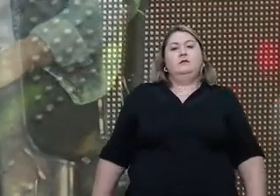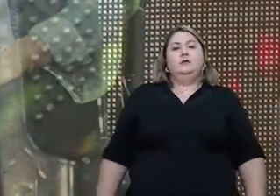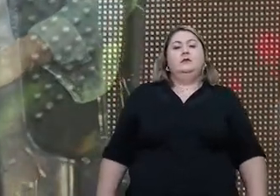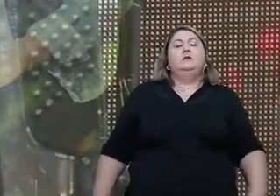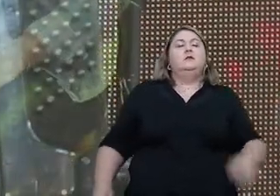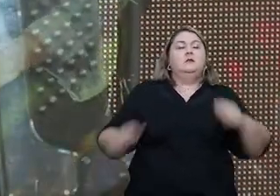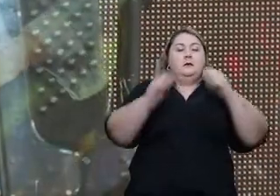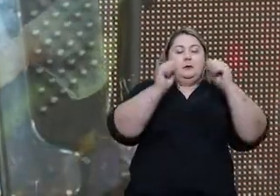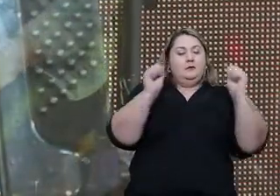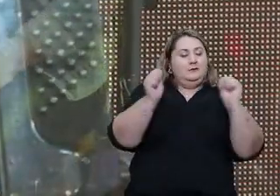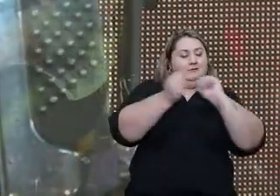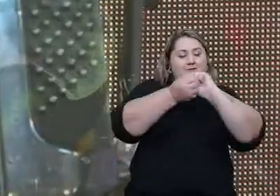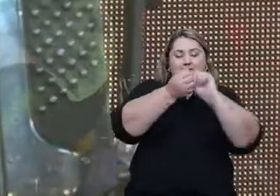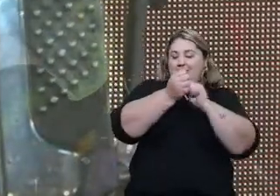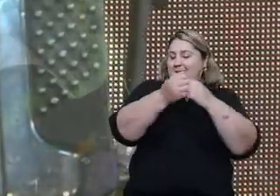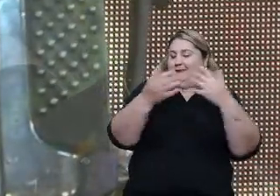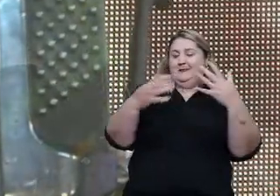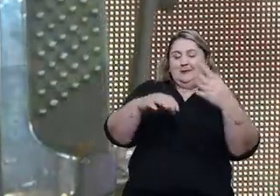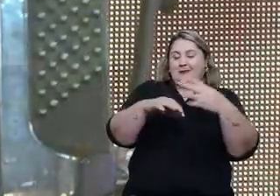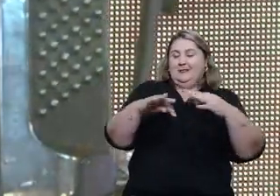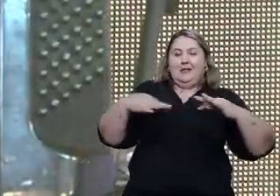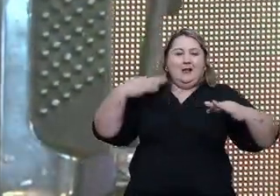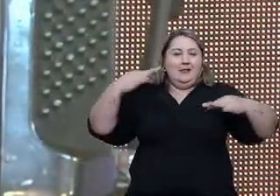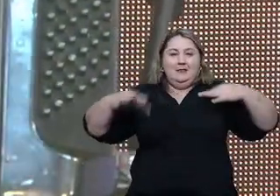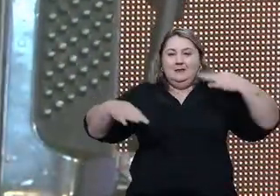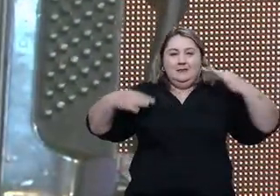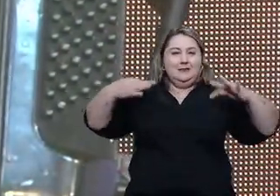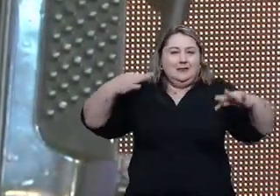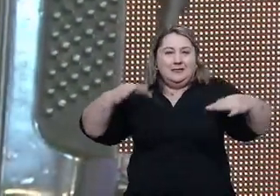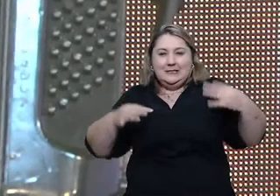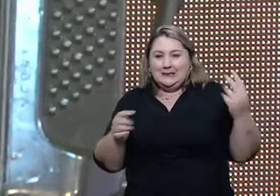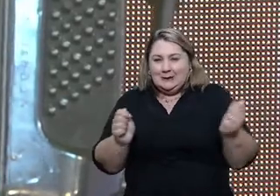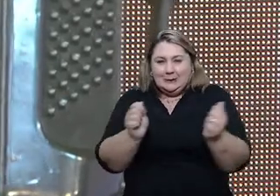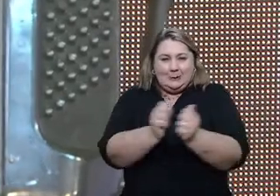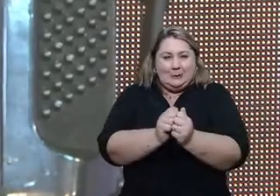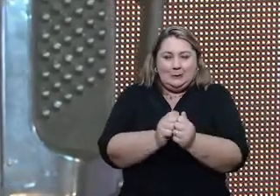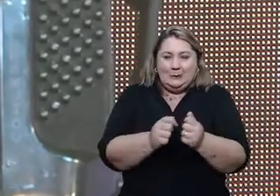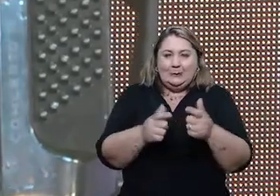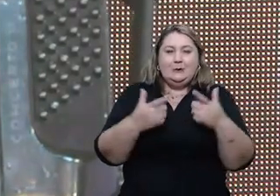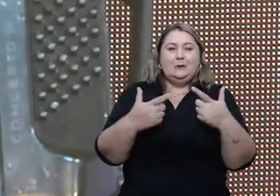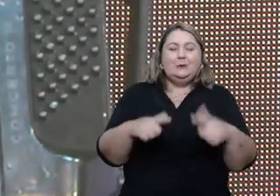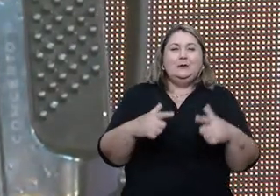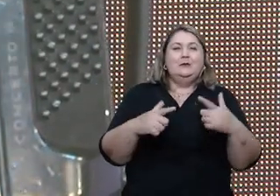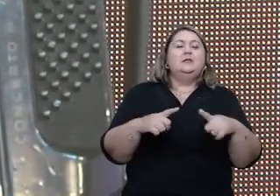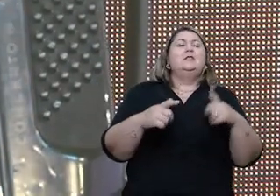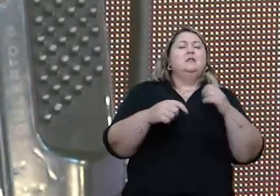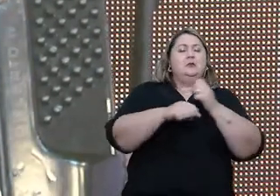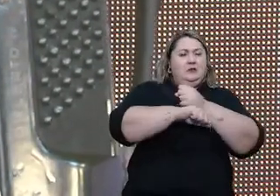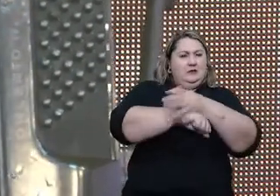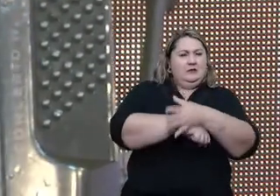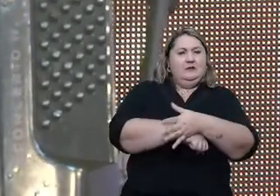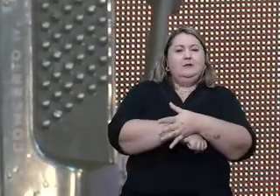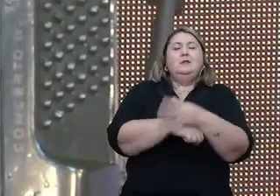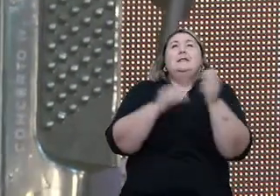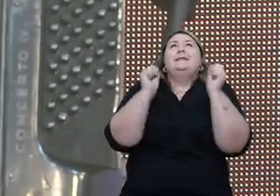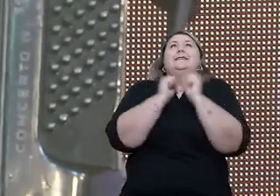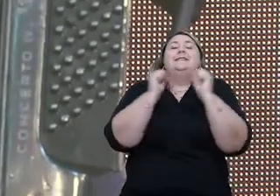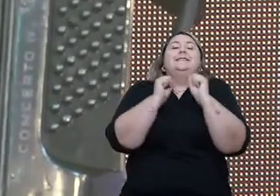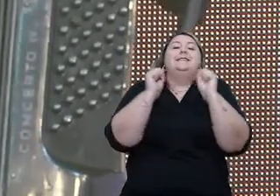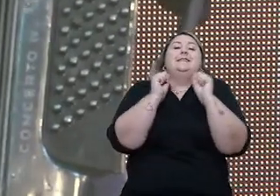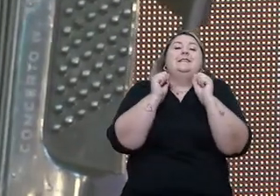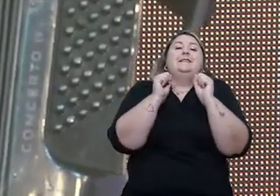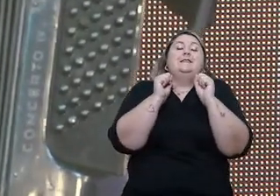As bocas juntas e o calor do nosso lugarzinho de amor. Já é tarde, tá